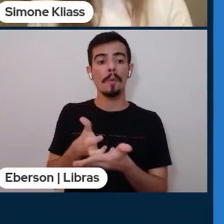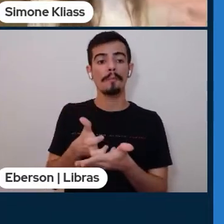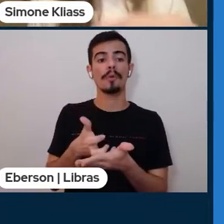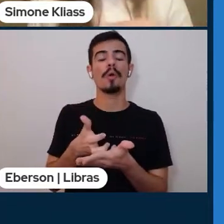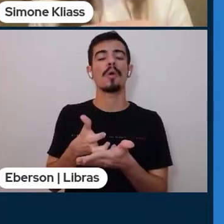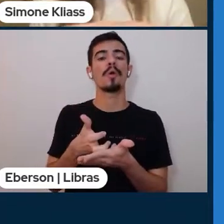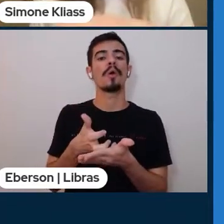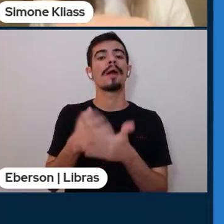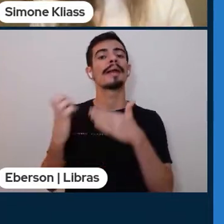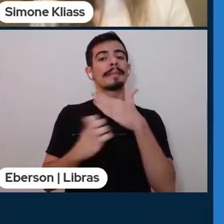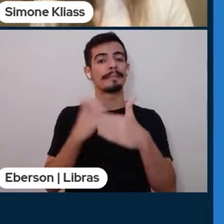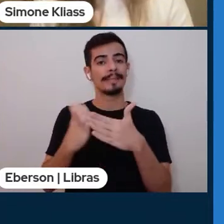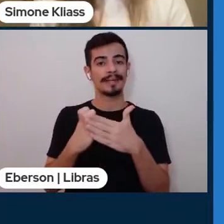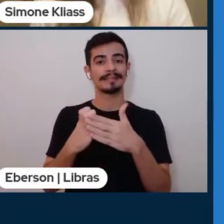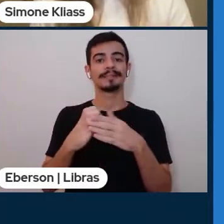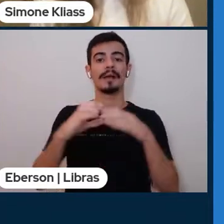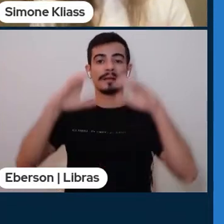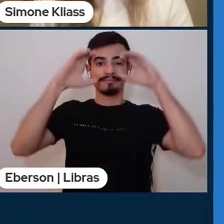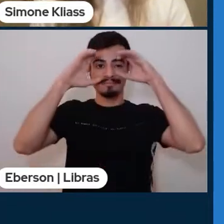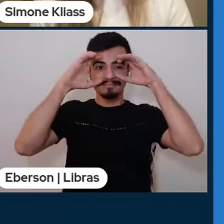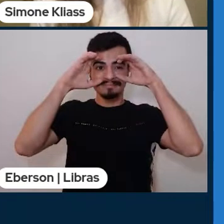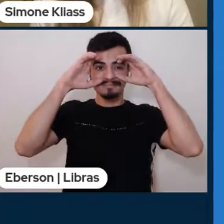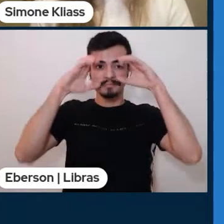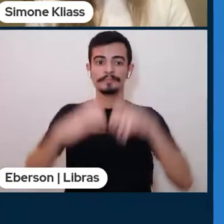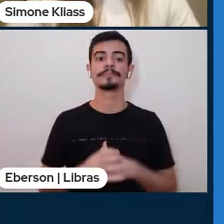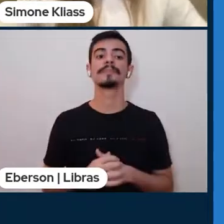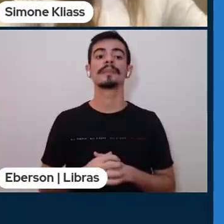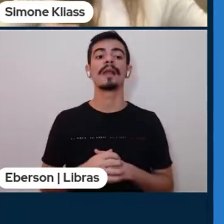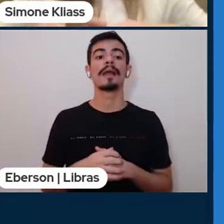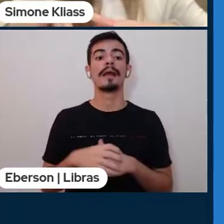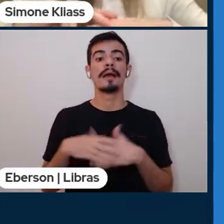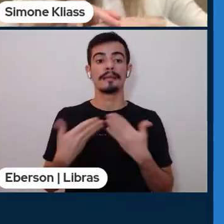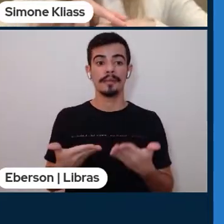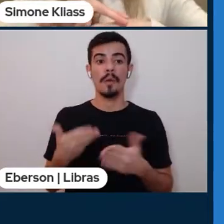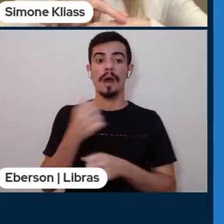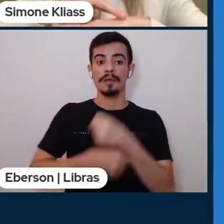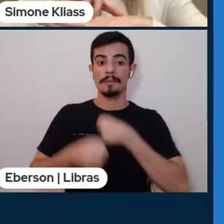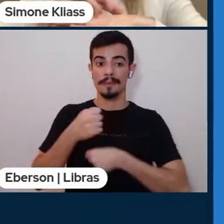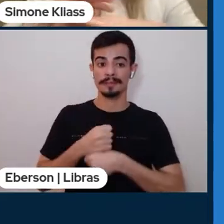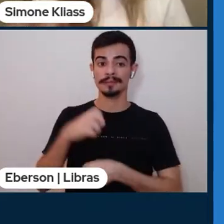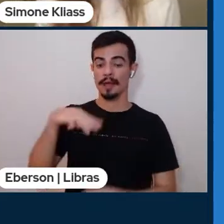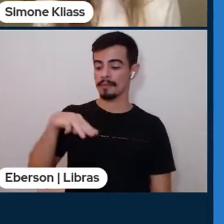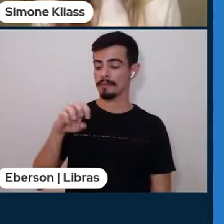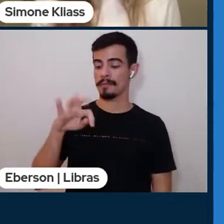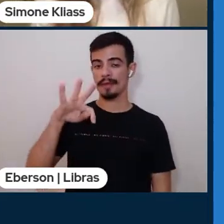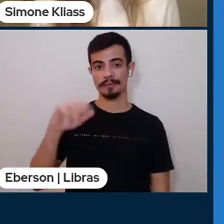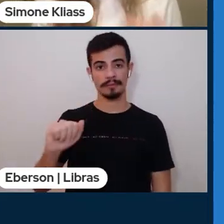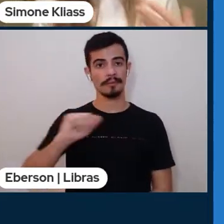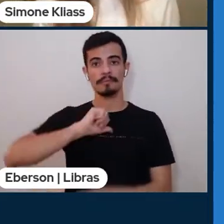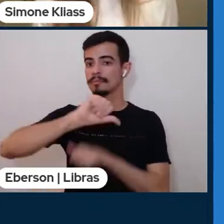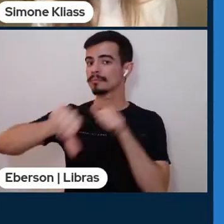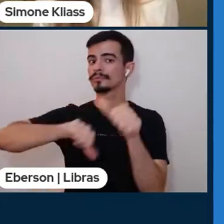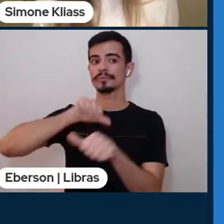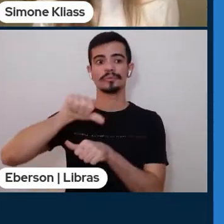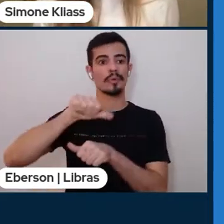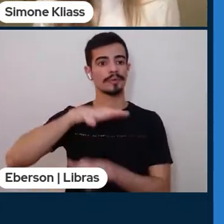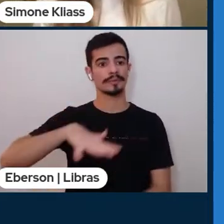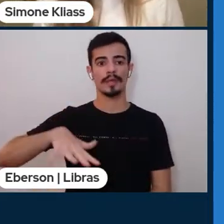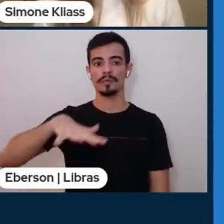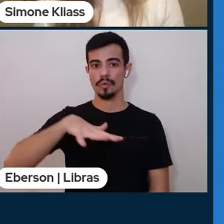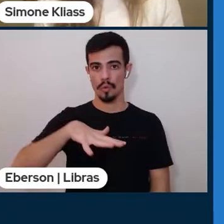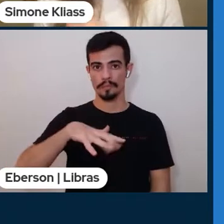virtual o ribren vou no passado da neta marcou um ponto de virada Grande para o setor como um todo então esse